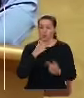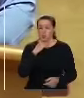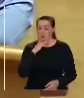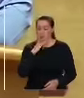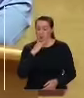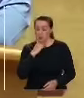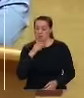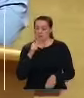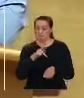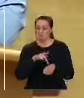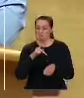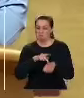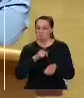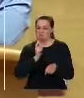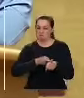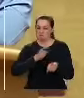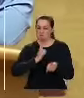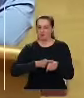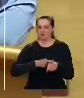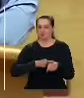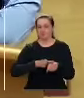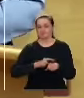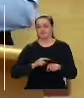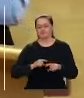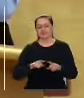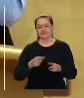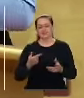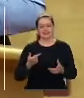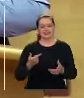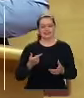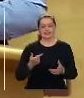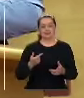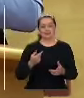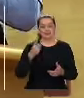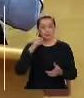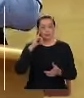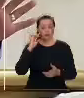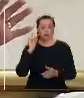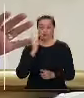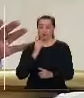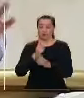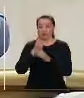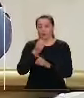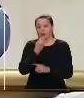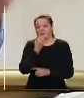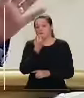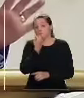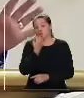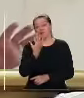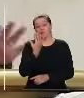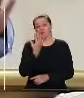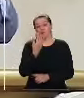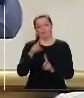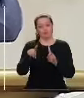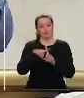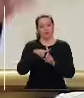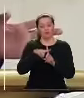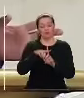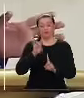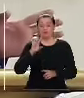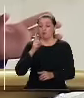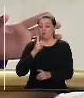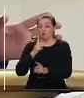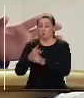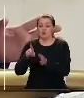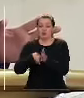tem mais expectativa positiva em relação ao outro. Vê o lado negativo, só o lado ruim, só a